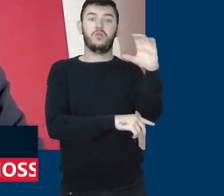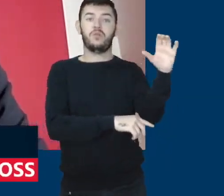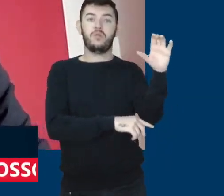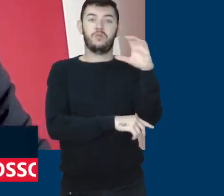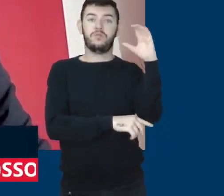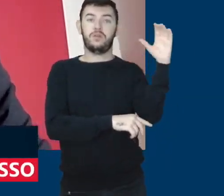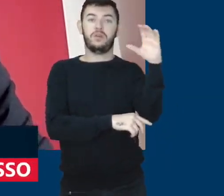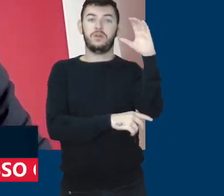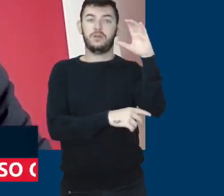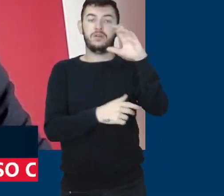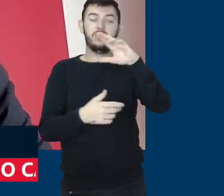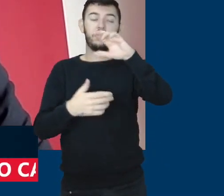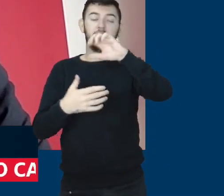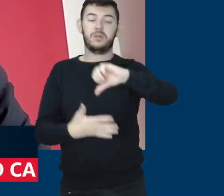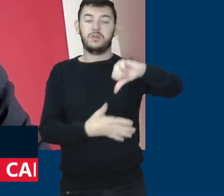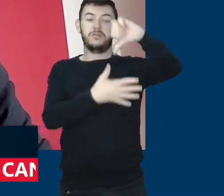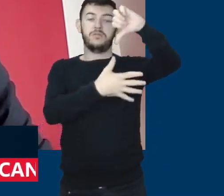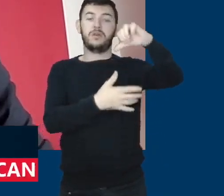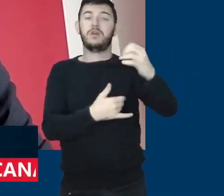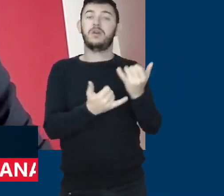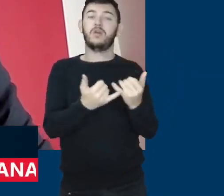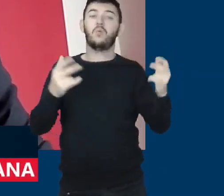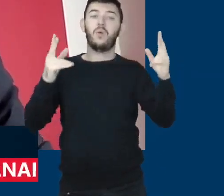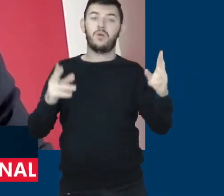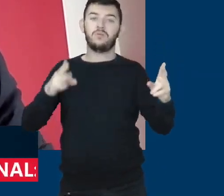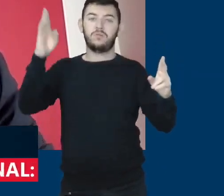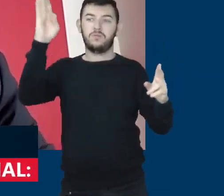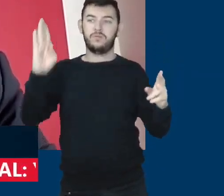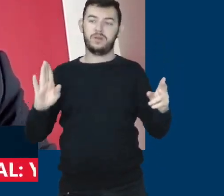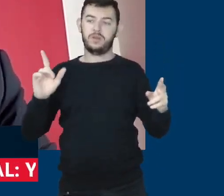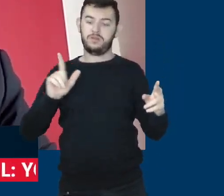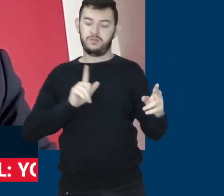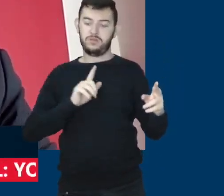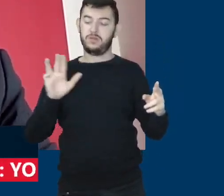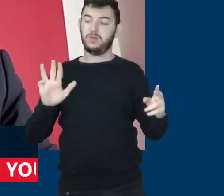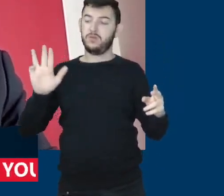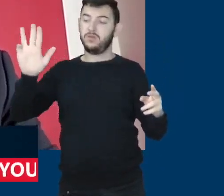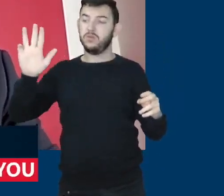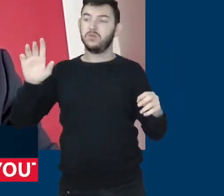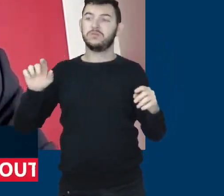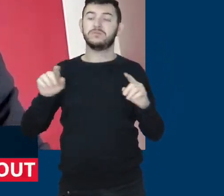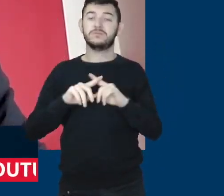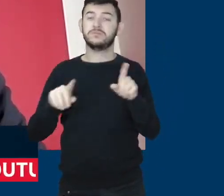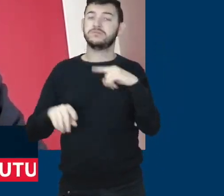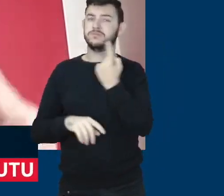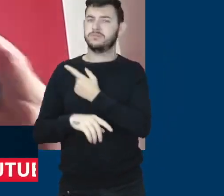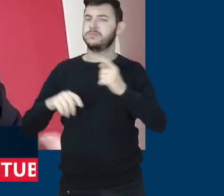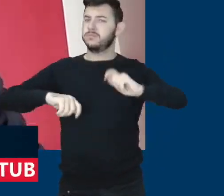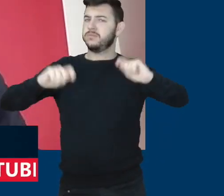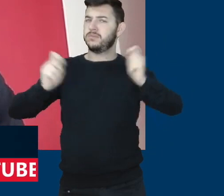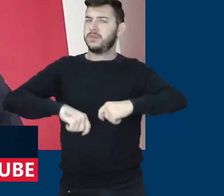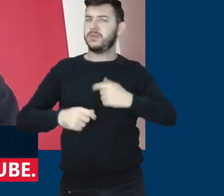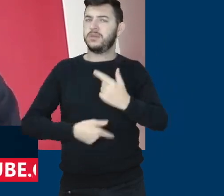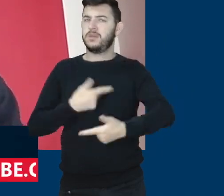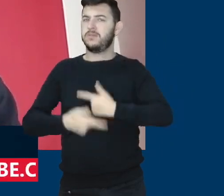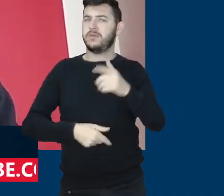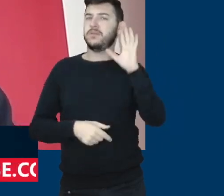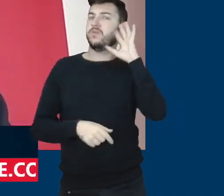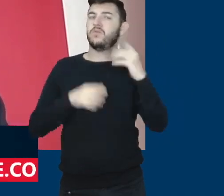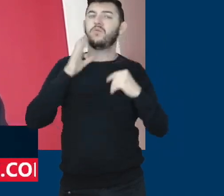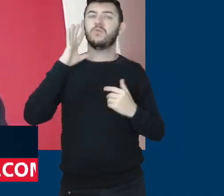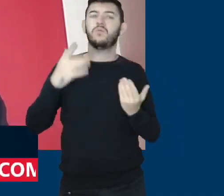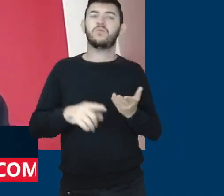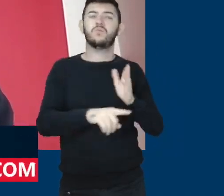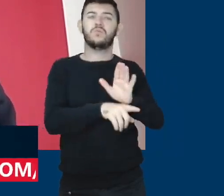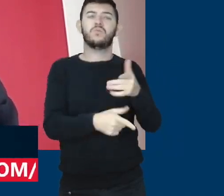governo Lula. Bem, ali nós temos, então, a possibilidade de trabalhar soluções para a crise